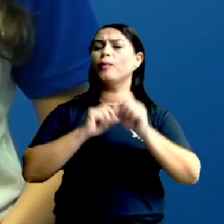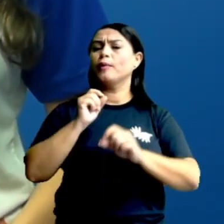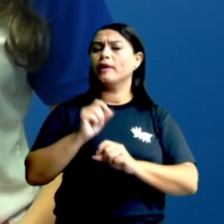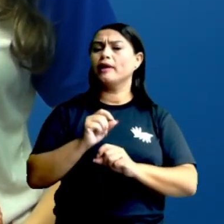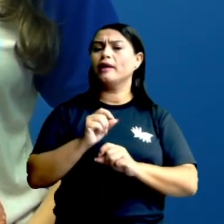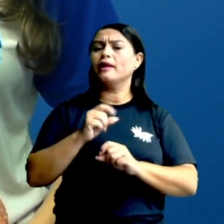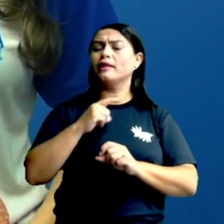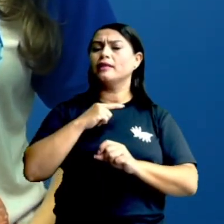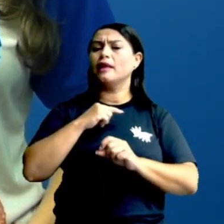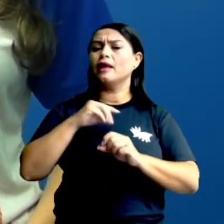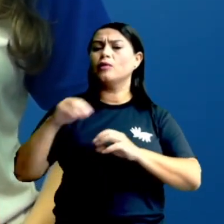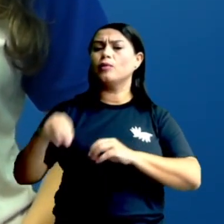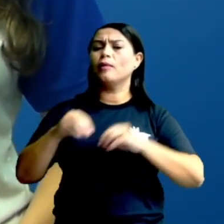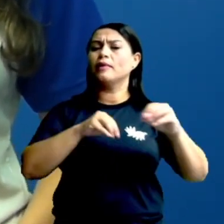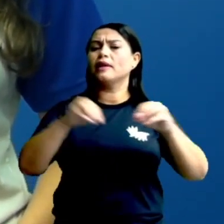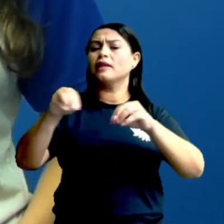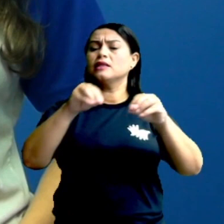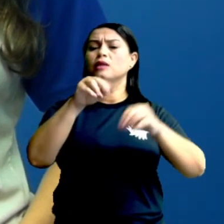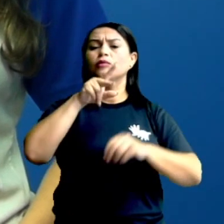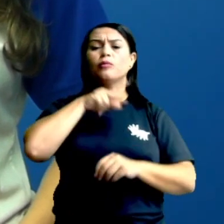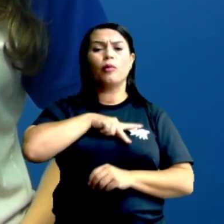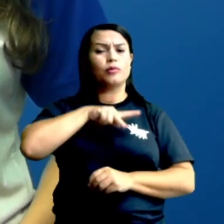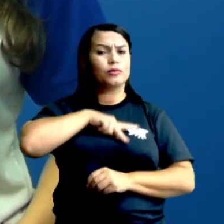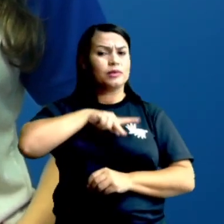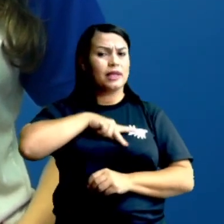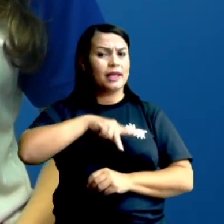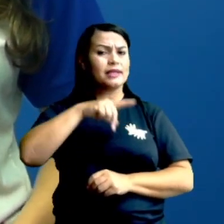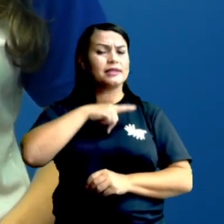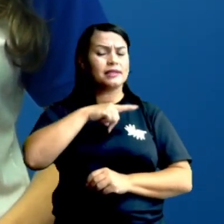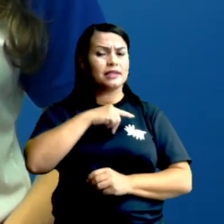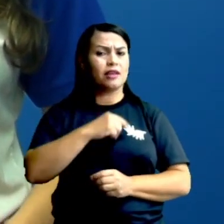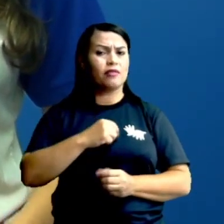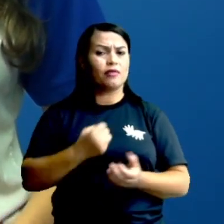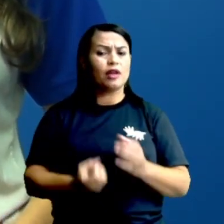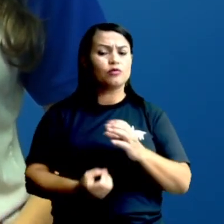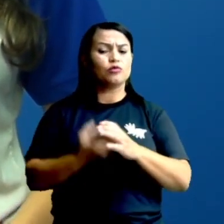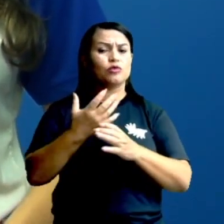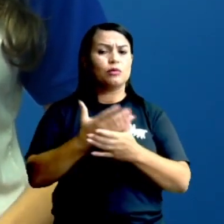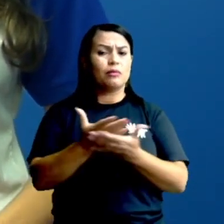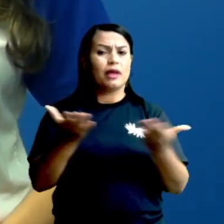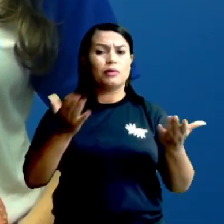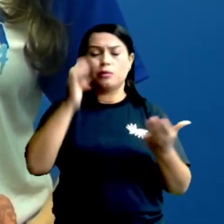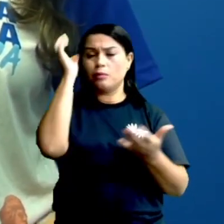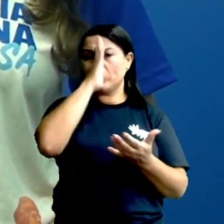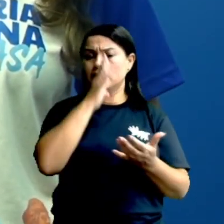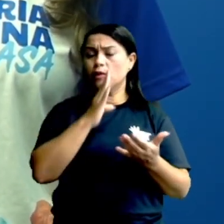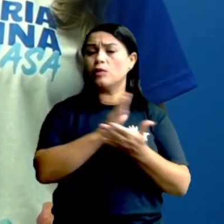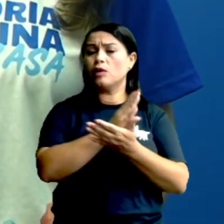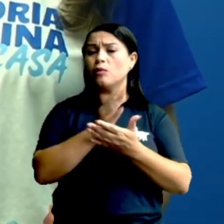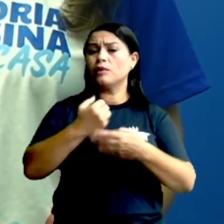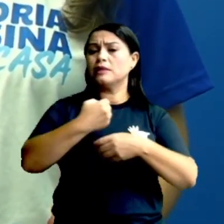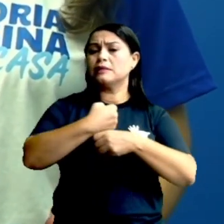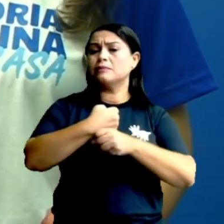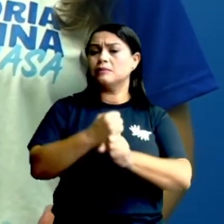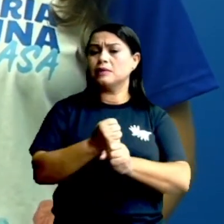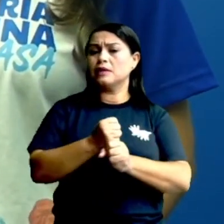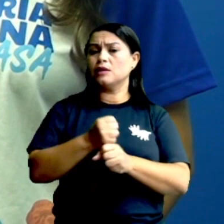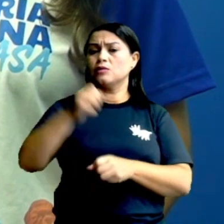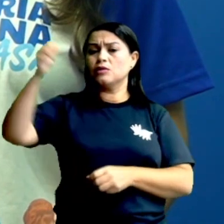como a imigração de colonos portugueses, né? Foi a formação do Brasil, e com a imigração forçada de negros